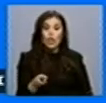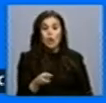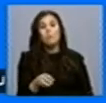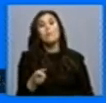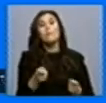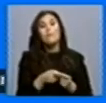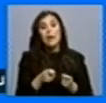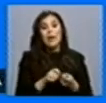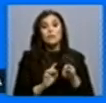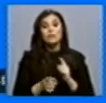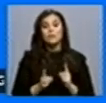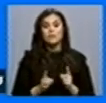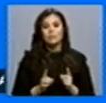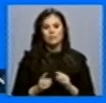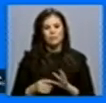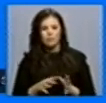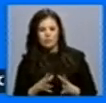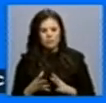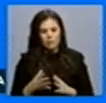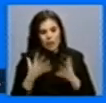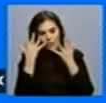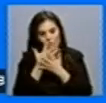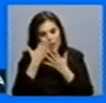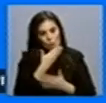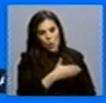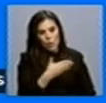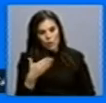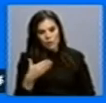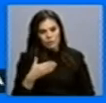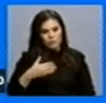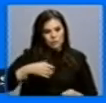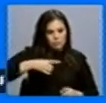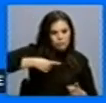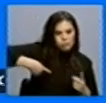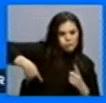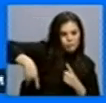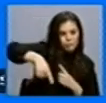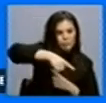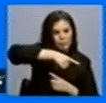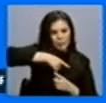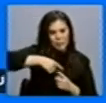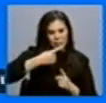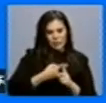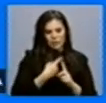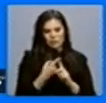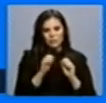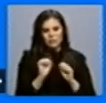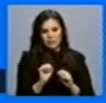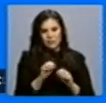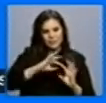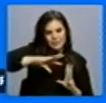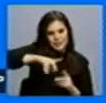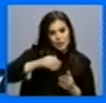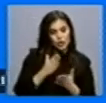apenas alguns dias, 11 dias, a dar uma volta à estrela. Portanto, a duração do ano deste planeta é apenas de